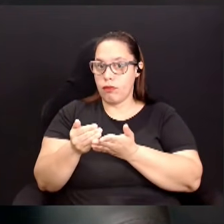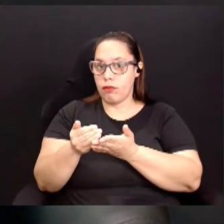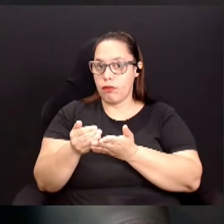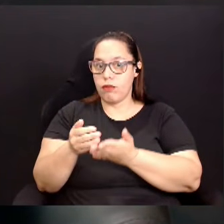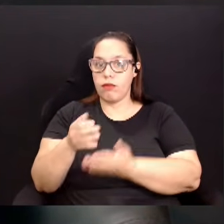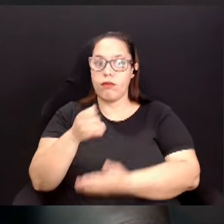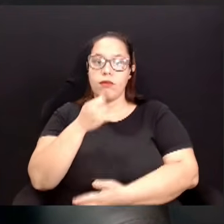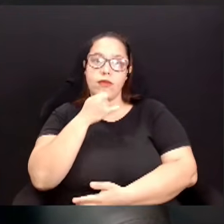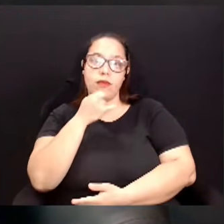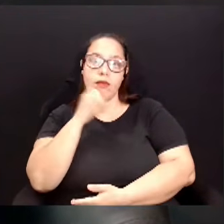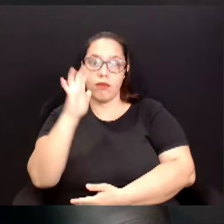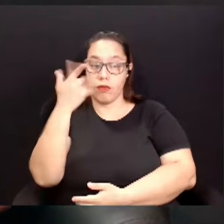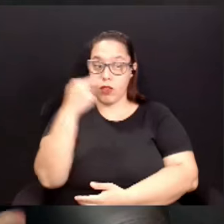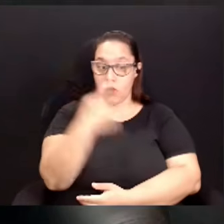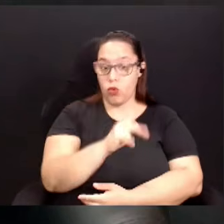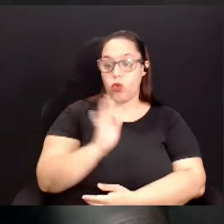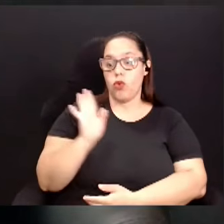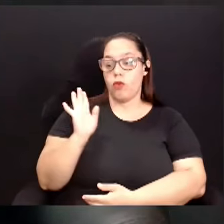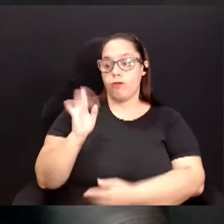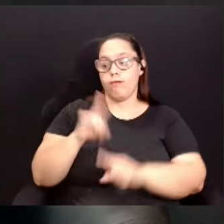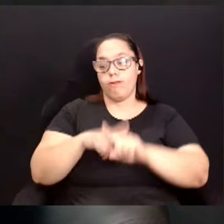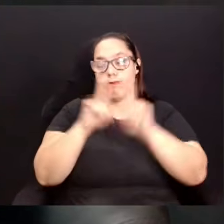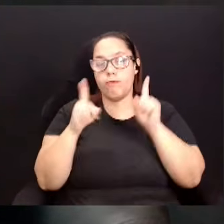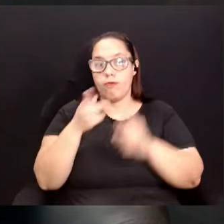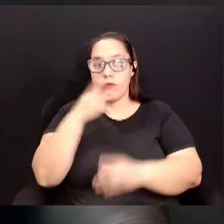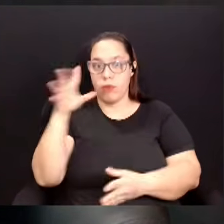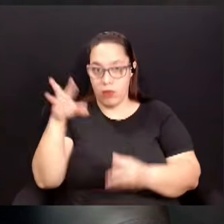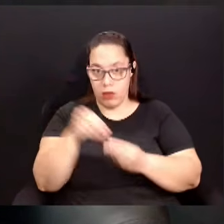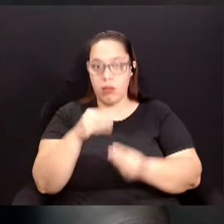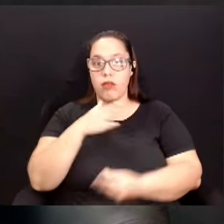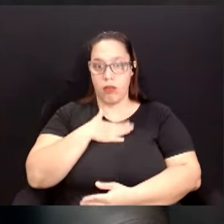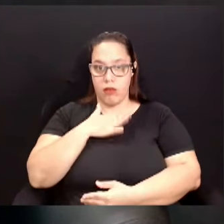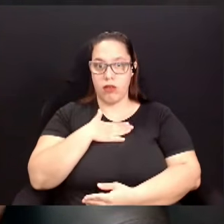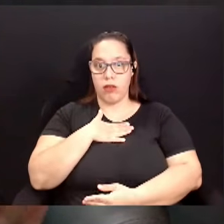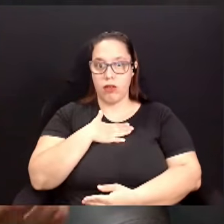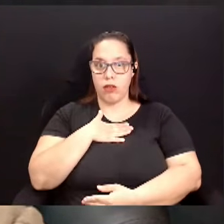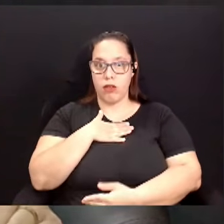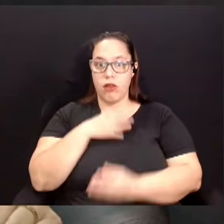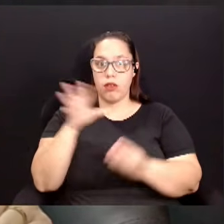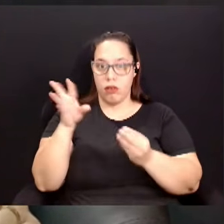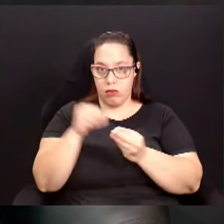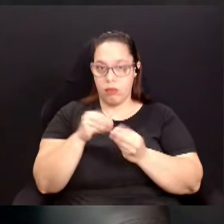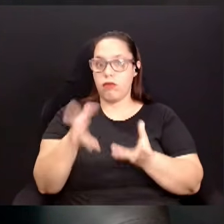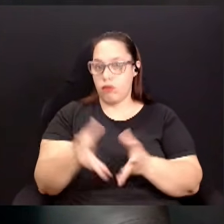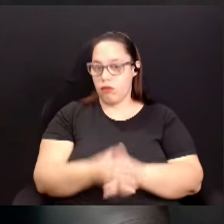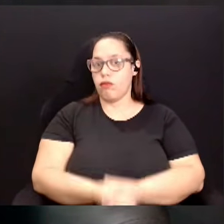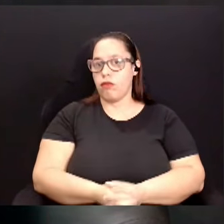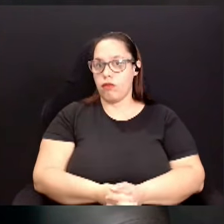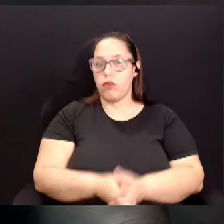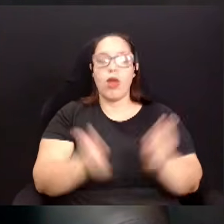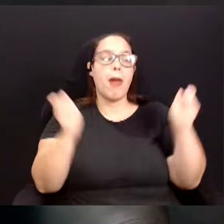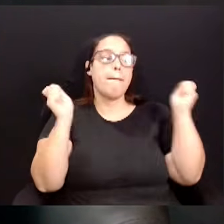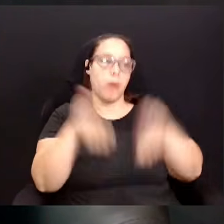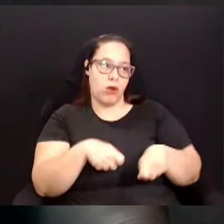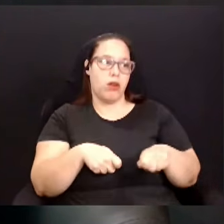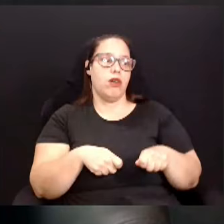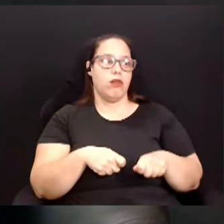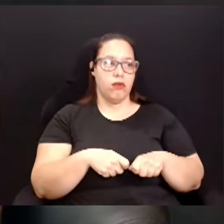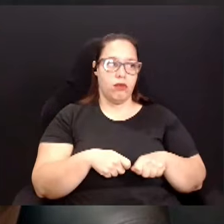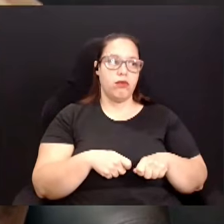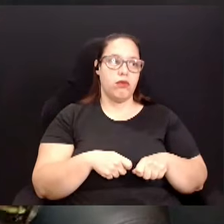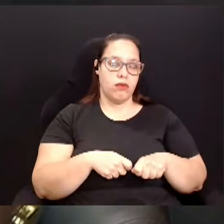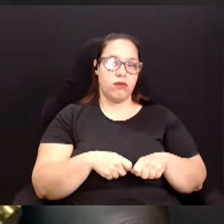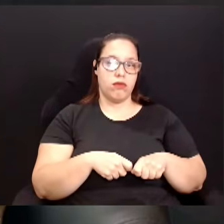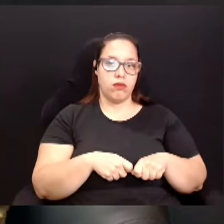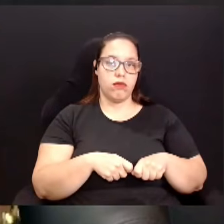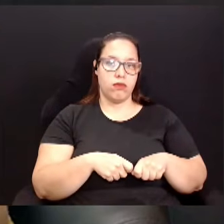com você, mas eu só vou concluir o que eu estava falando aqui, só para a gente fechar. É possível. E